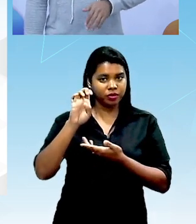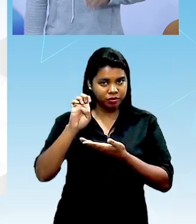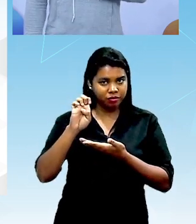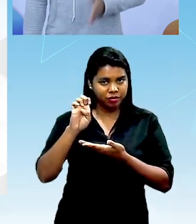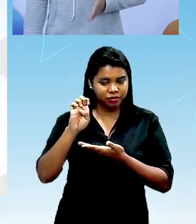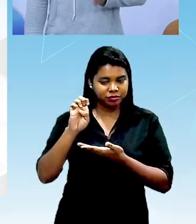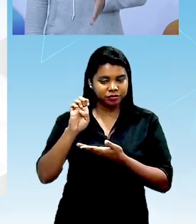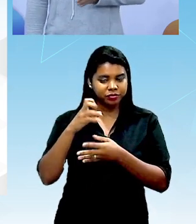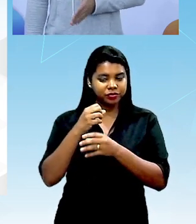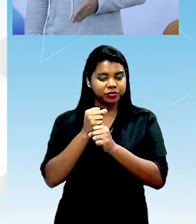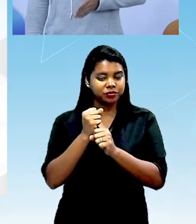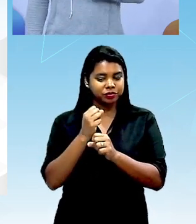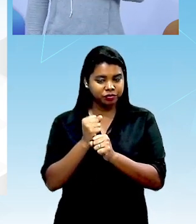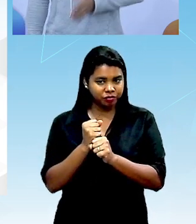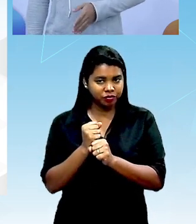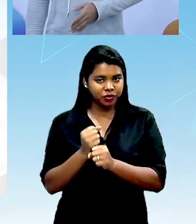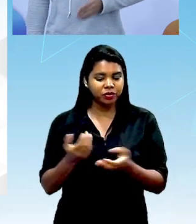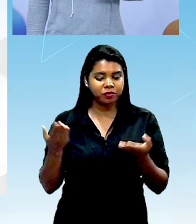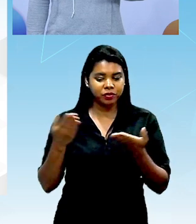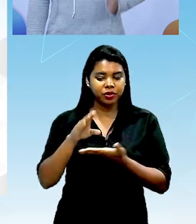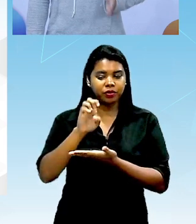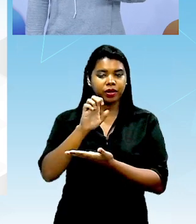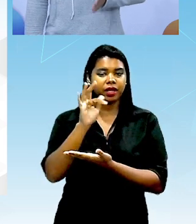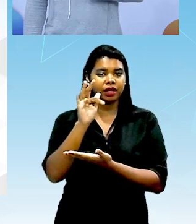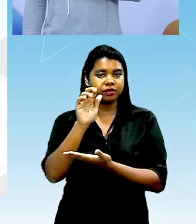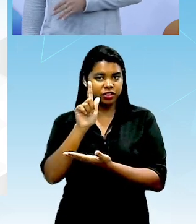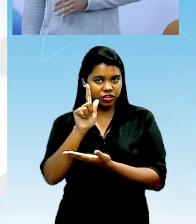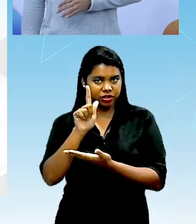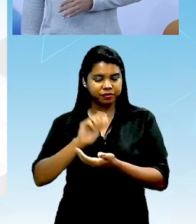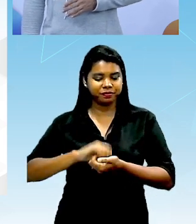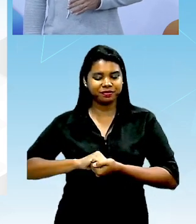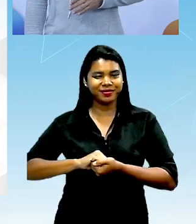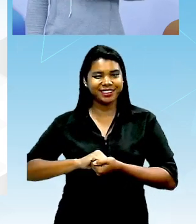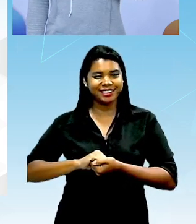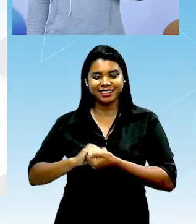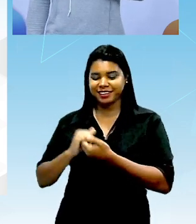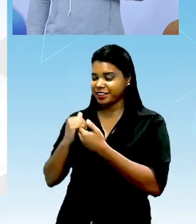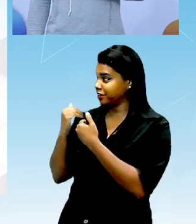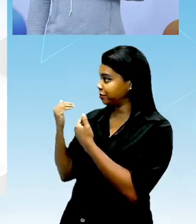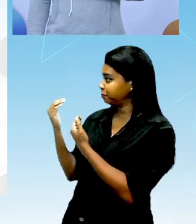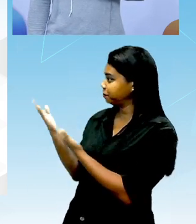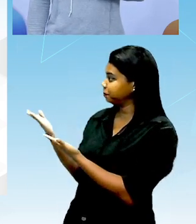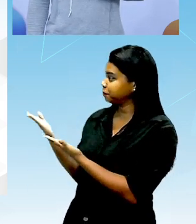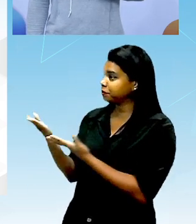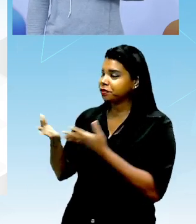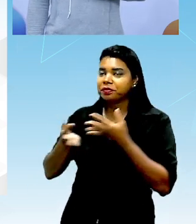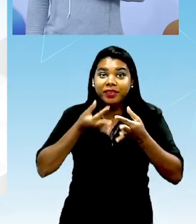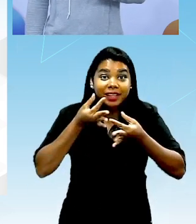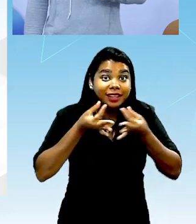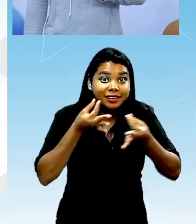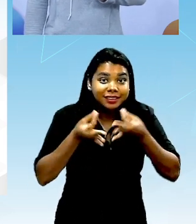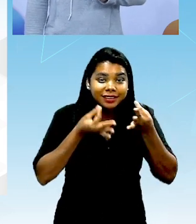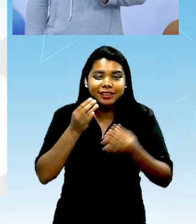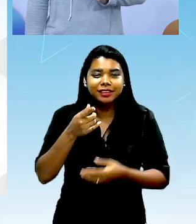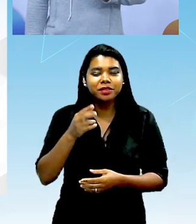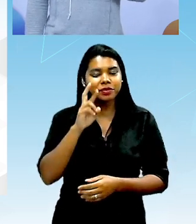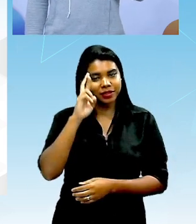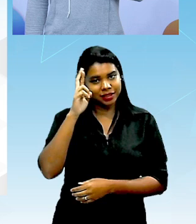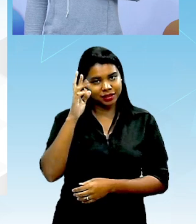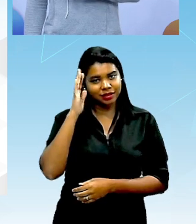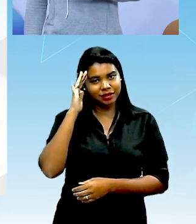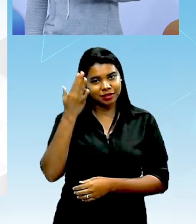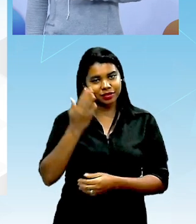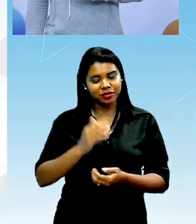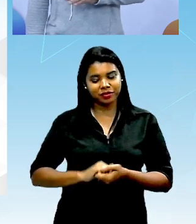É. Calcula as medidas da abertura de E, F e G. Assim, ó, vou dar a dica para vocês, só para vocês resolverem, tá?